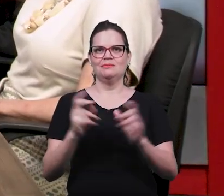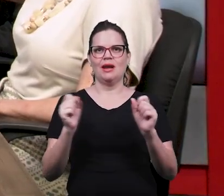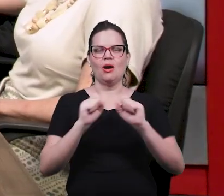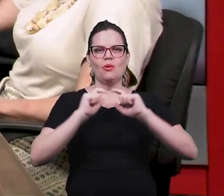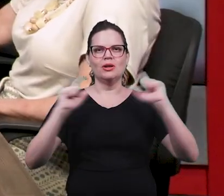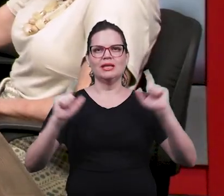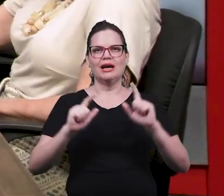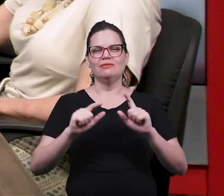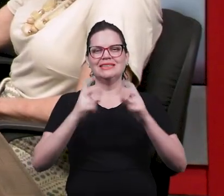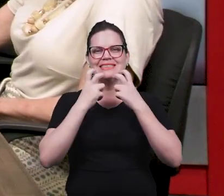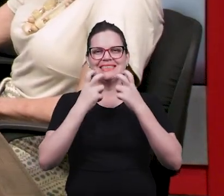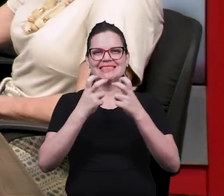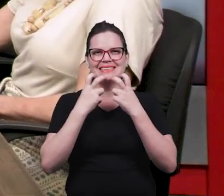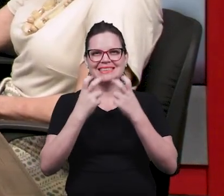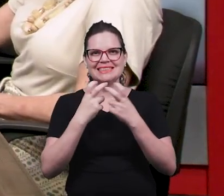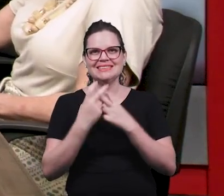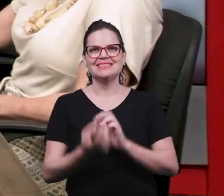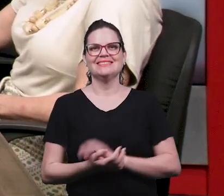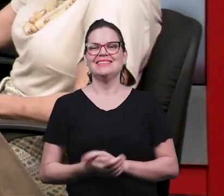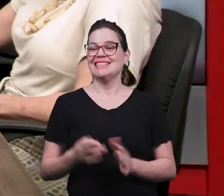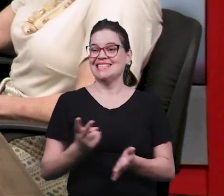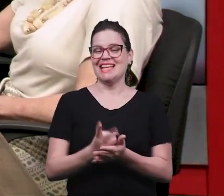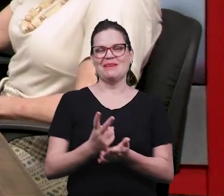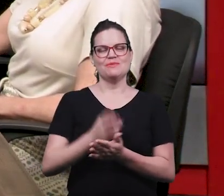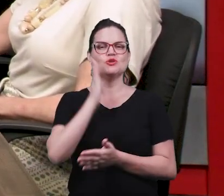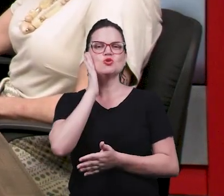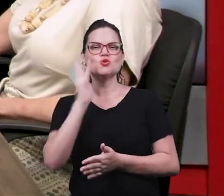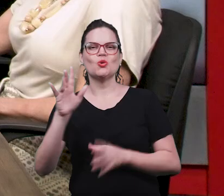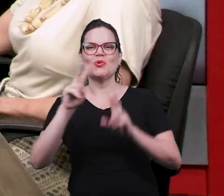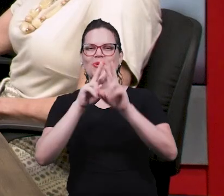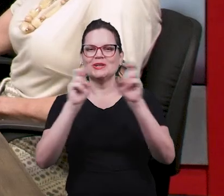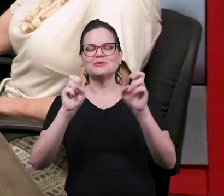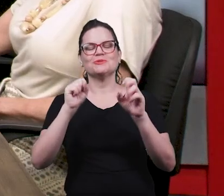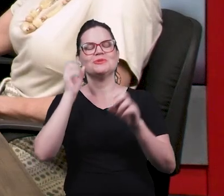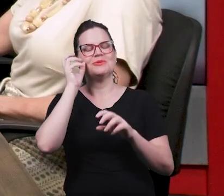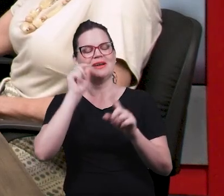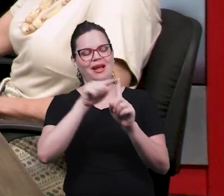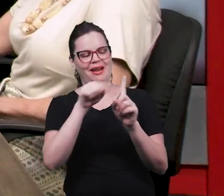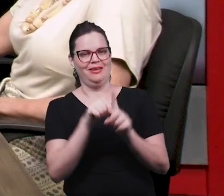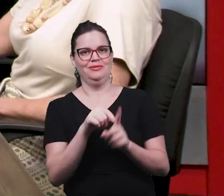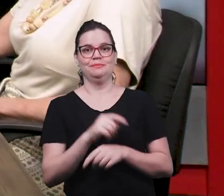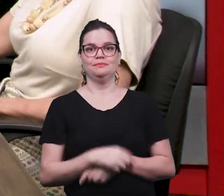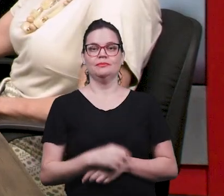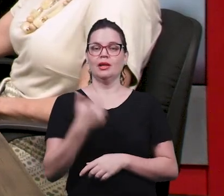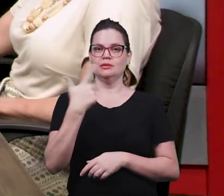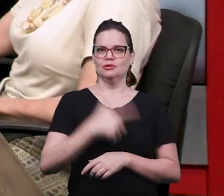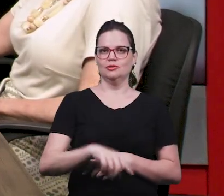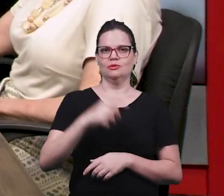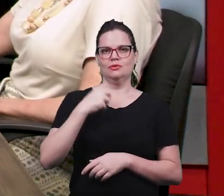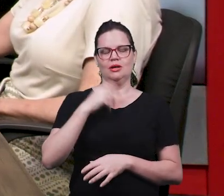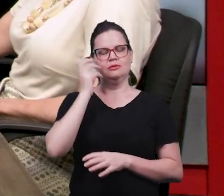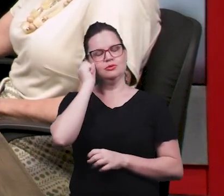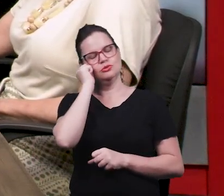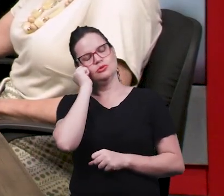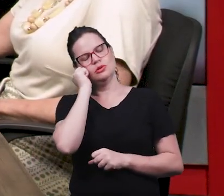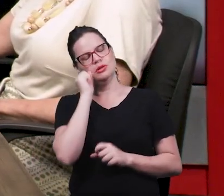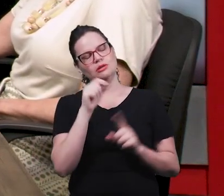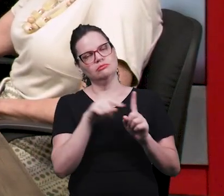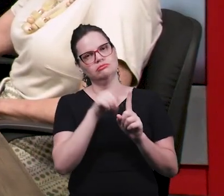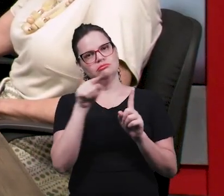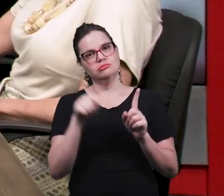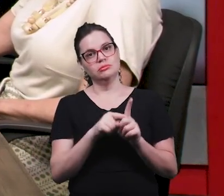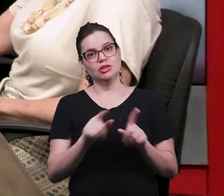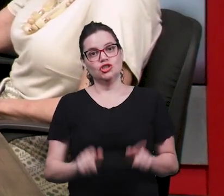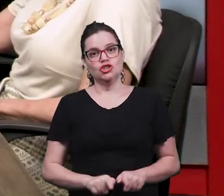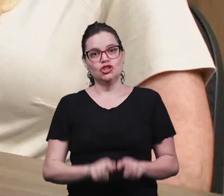acordava com dor, gritando. E aí eu tive um sonho que eu estava grávida de gêmeos, mas eles